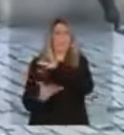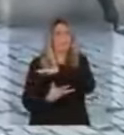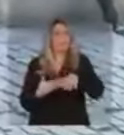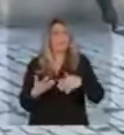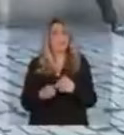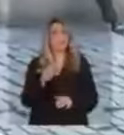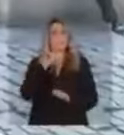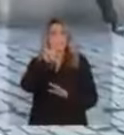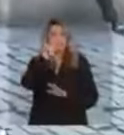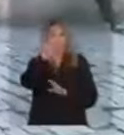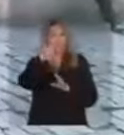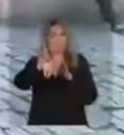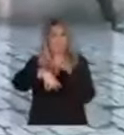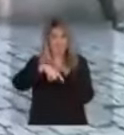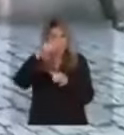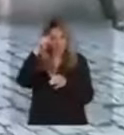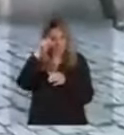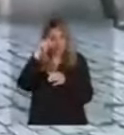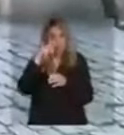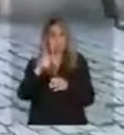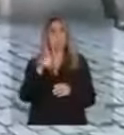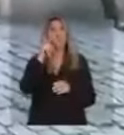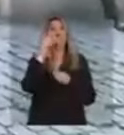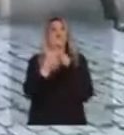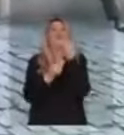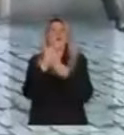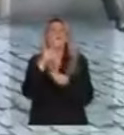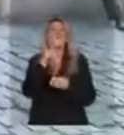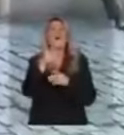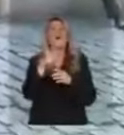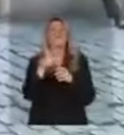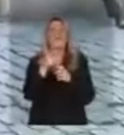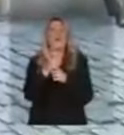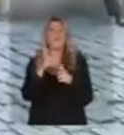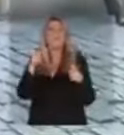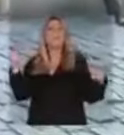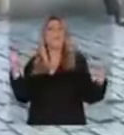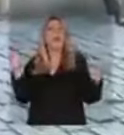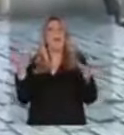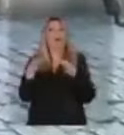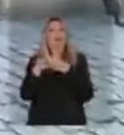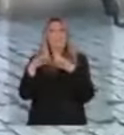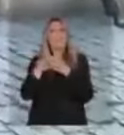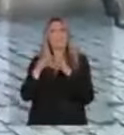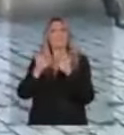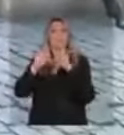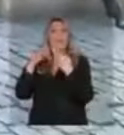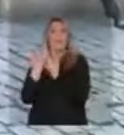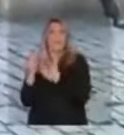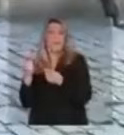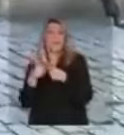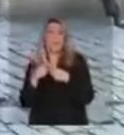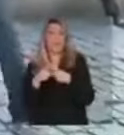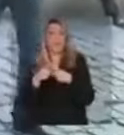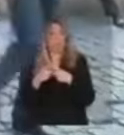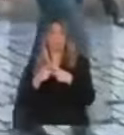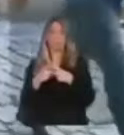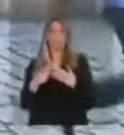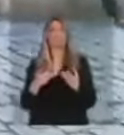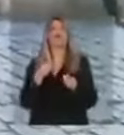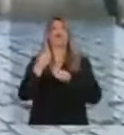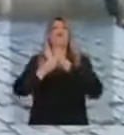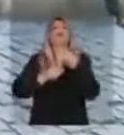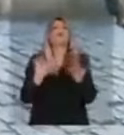senhor for eleito o que vai fazer para ampliar as equipes de saúde da família e como